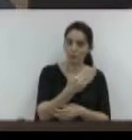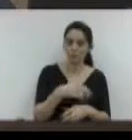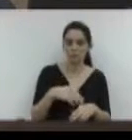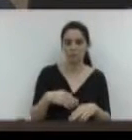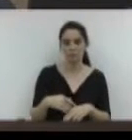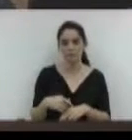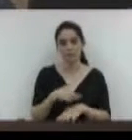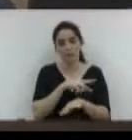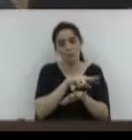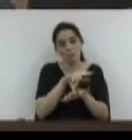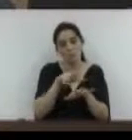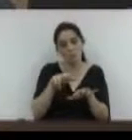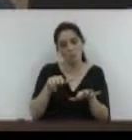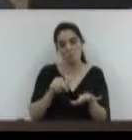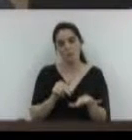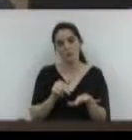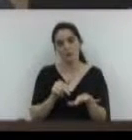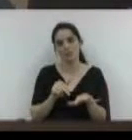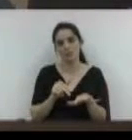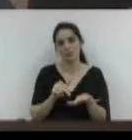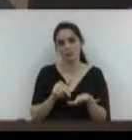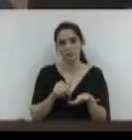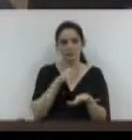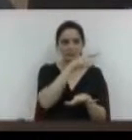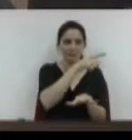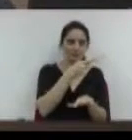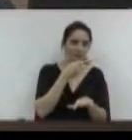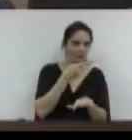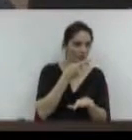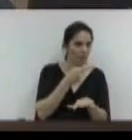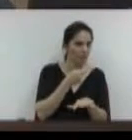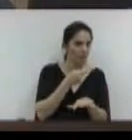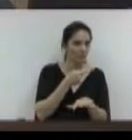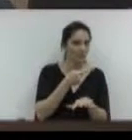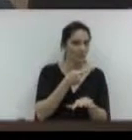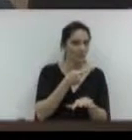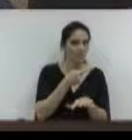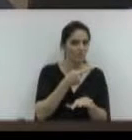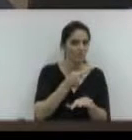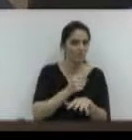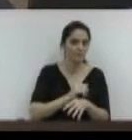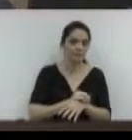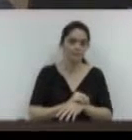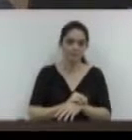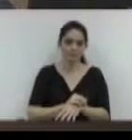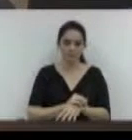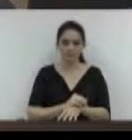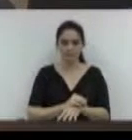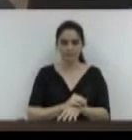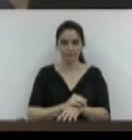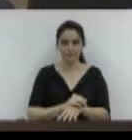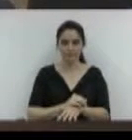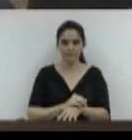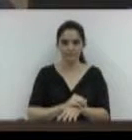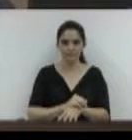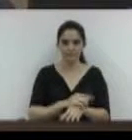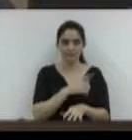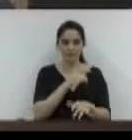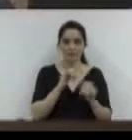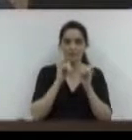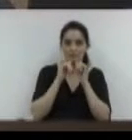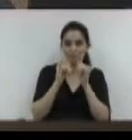não dizem respeito às suas alegações constantes da denúncia envolvendo manifestações